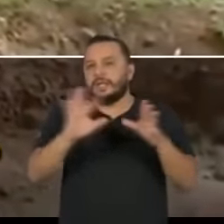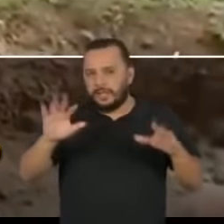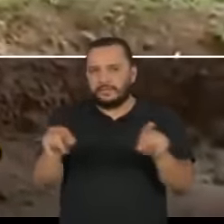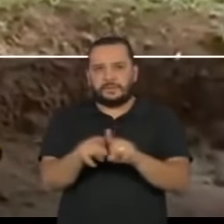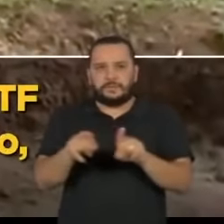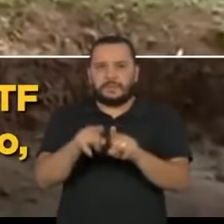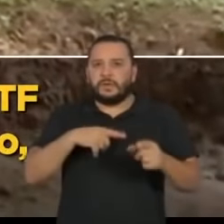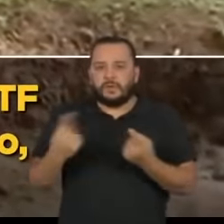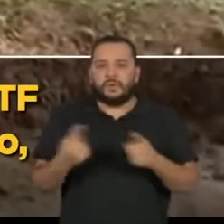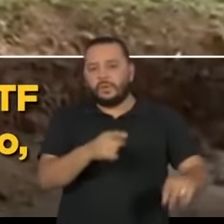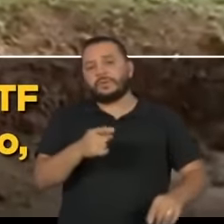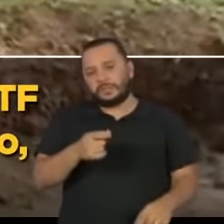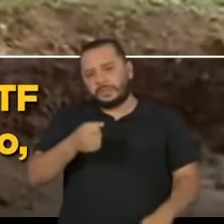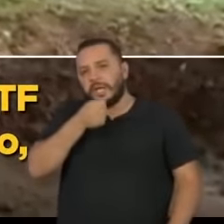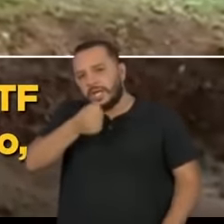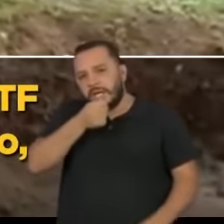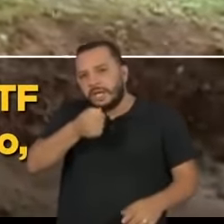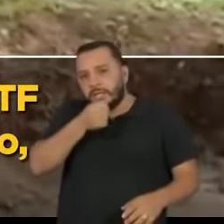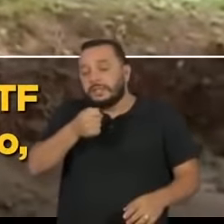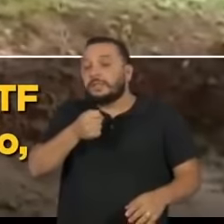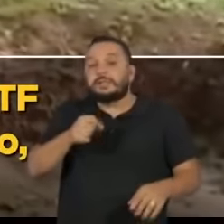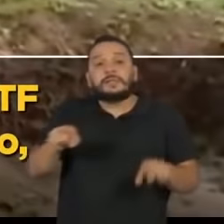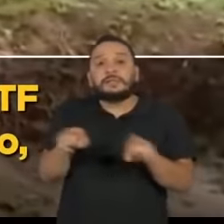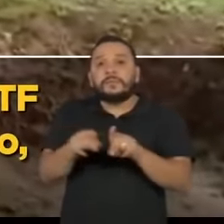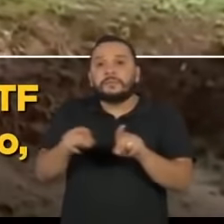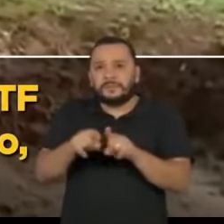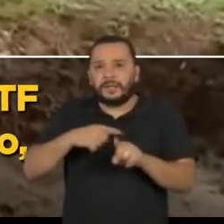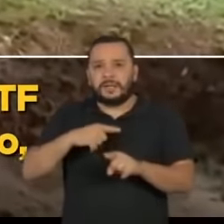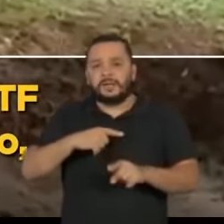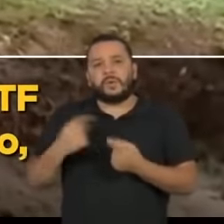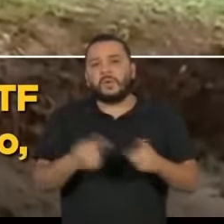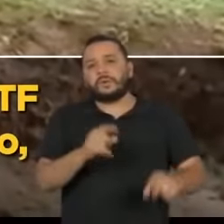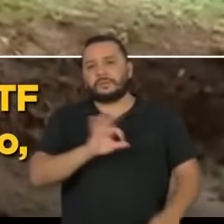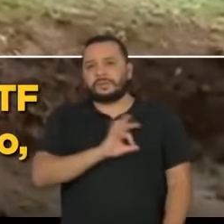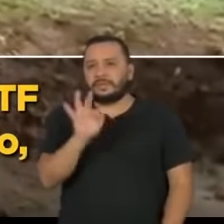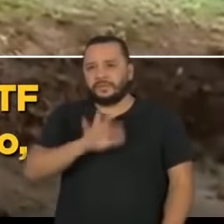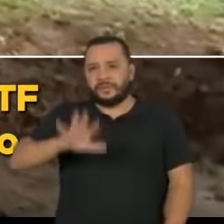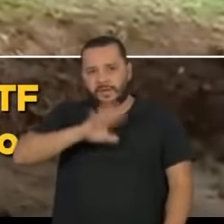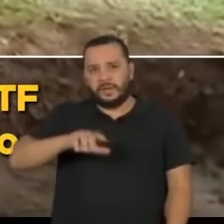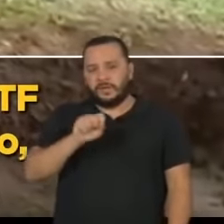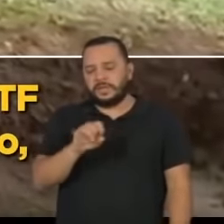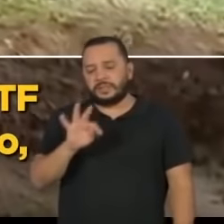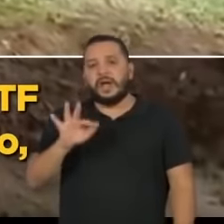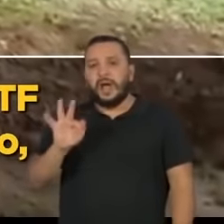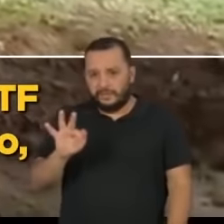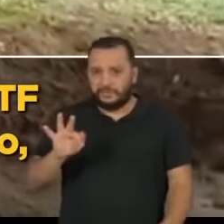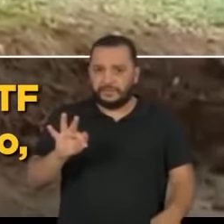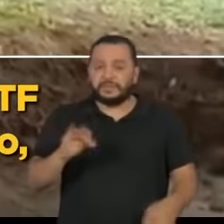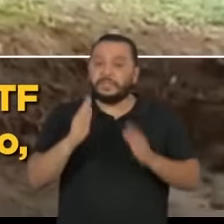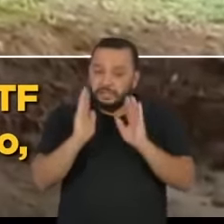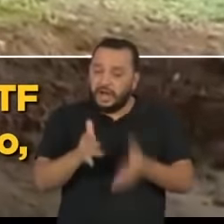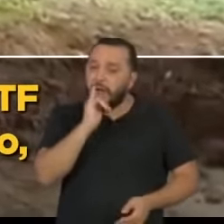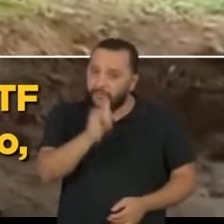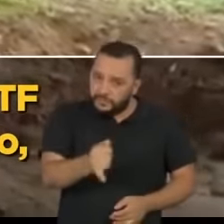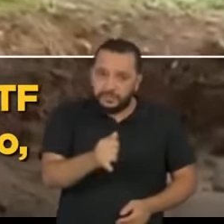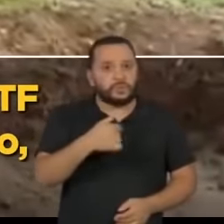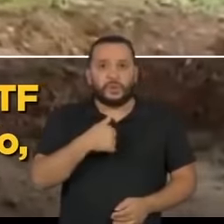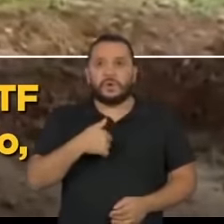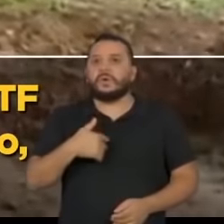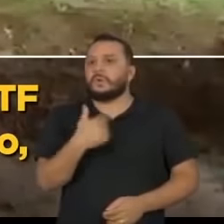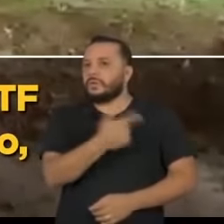nossa reportagem, mas também contra a Polícia Federal e o Supremo, o STF, que disse que eu